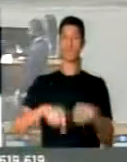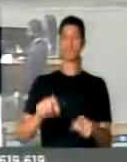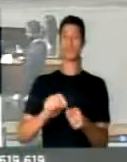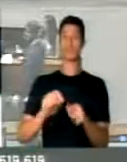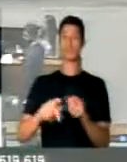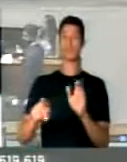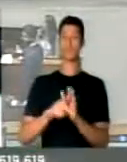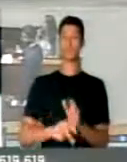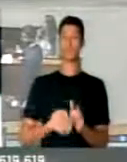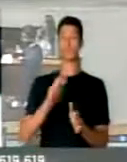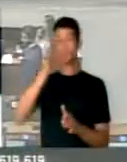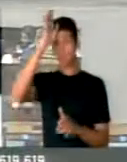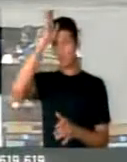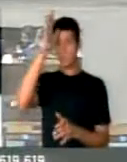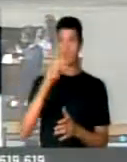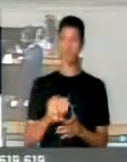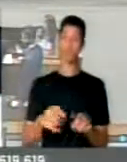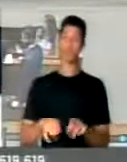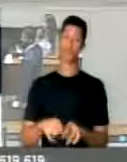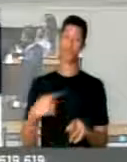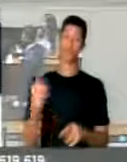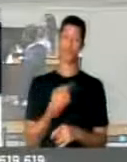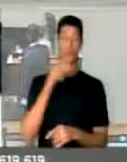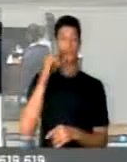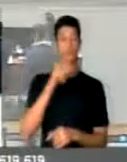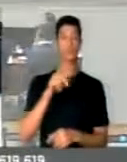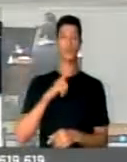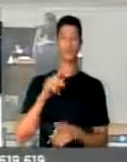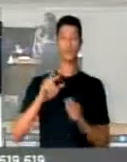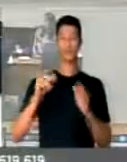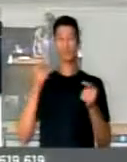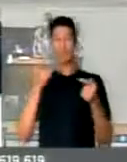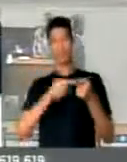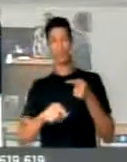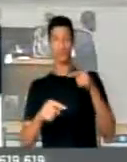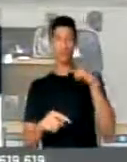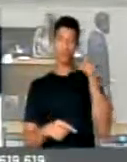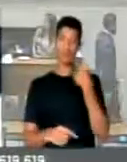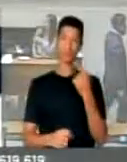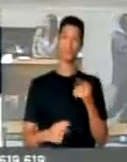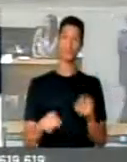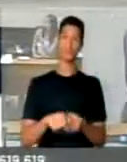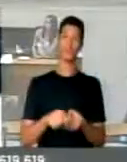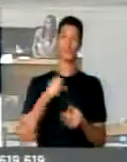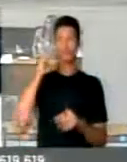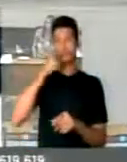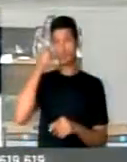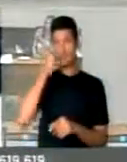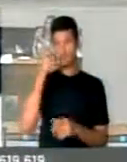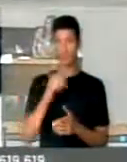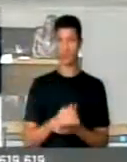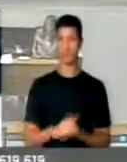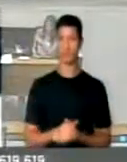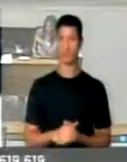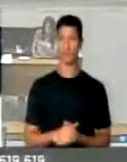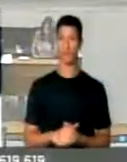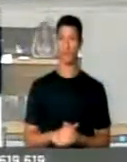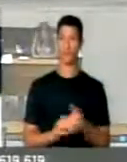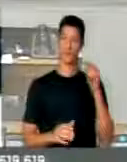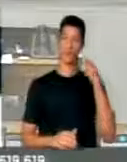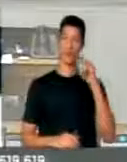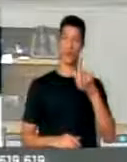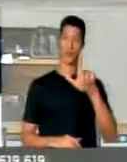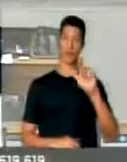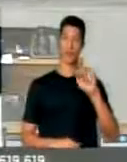feita ao Corpo de Bombeiros. Então aí a gente vê que existe uma divergência entre os deputados e os senadores. Deputado